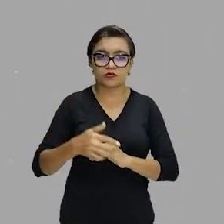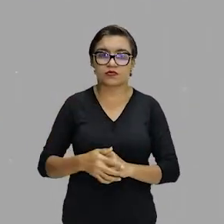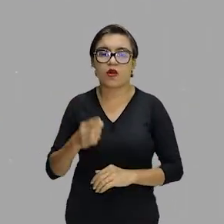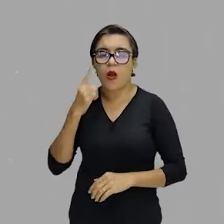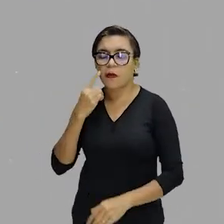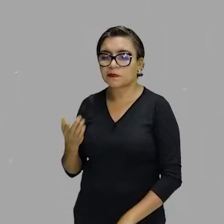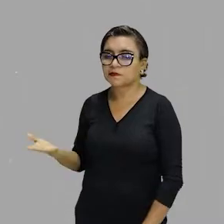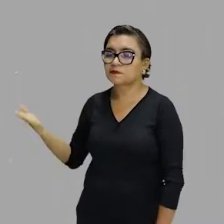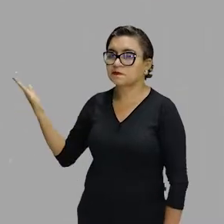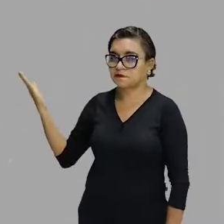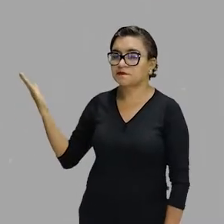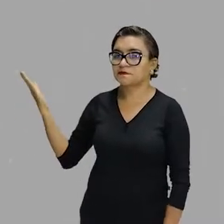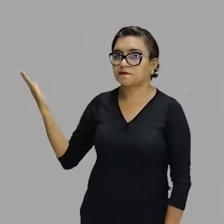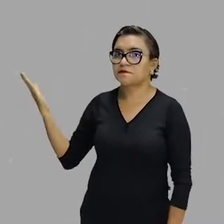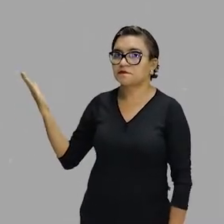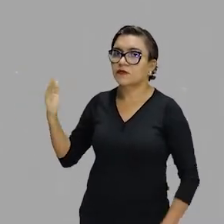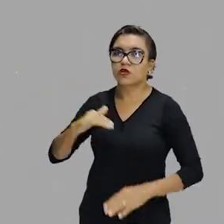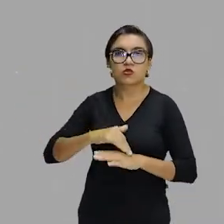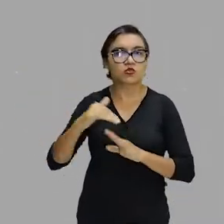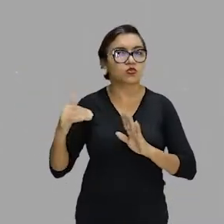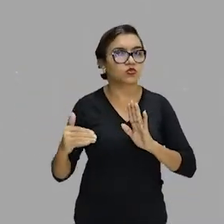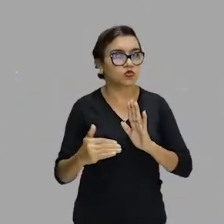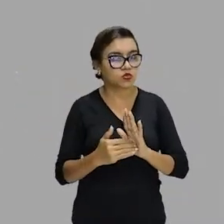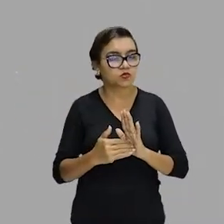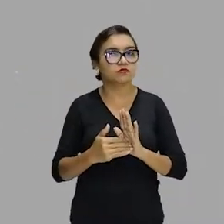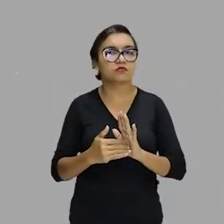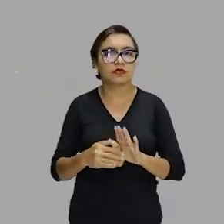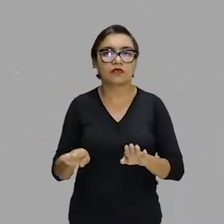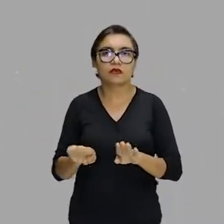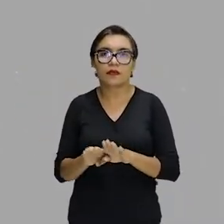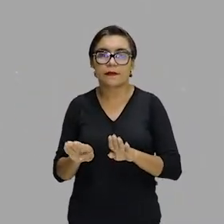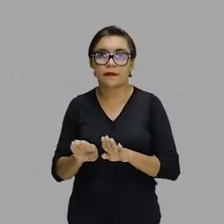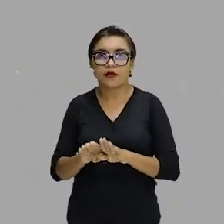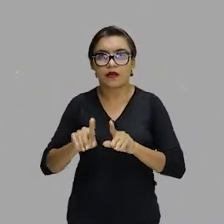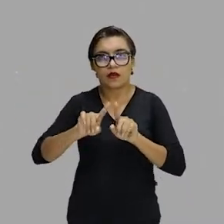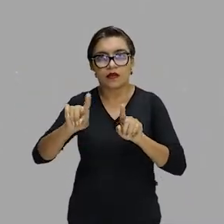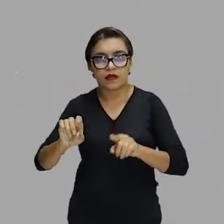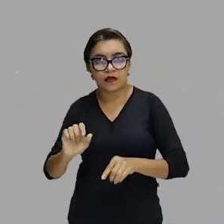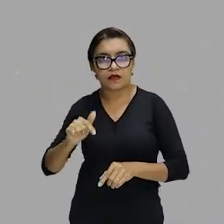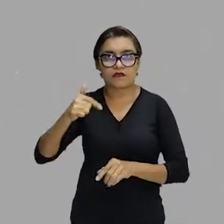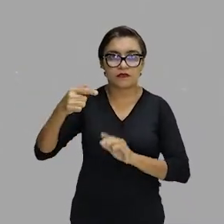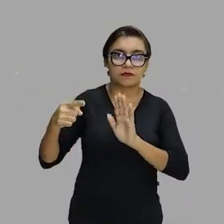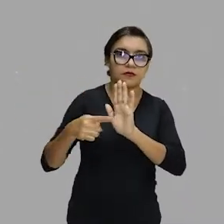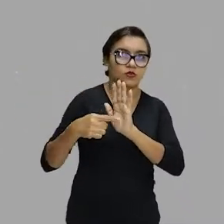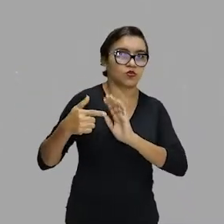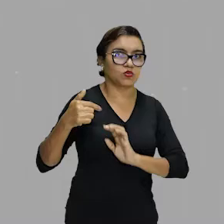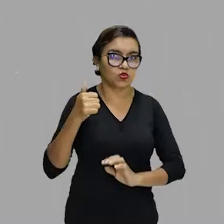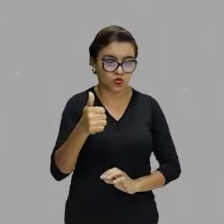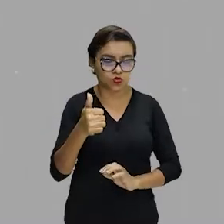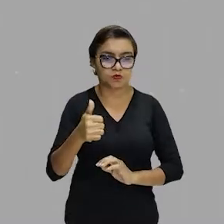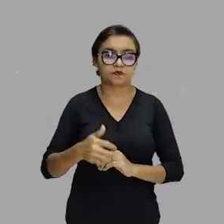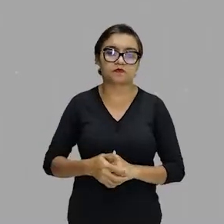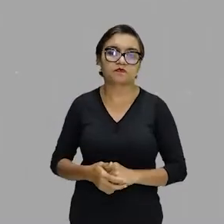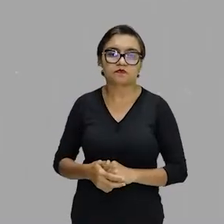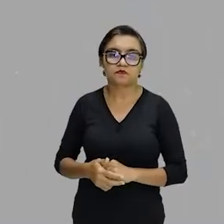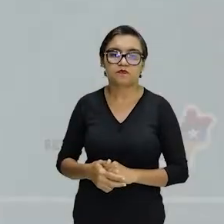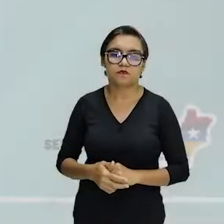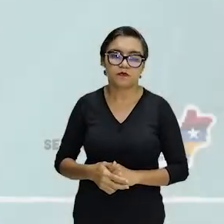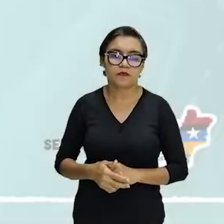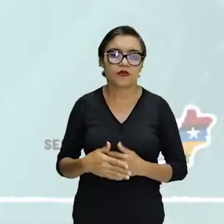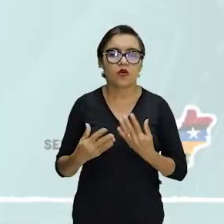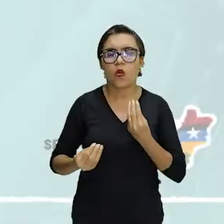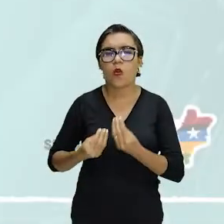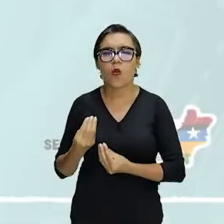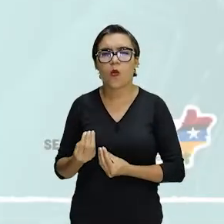menos 2 elevado a menos 1, tudo isso também elevado a menos 1. Vamos começar o nosso processo de resolução. O